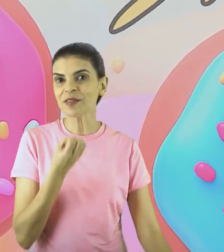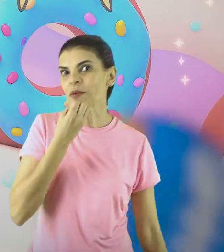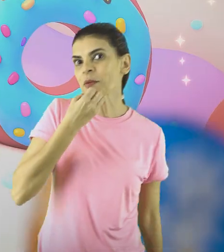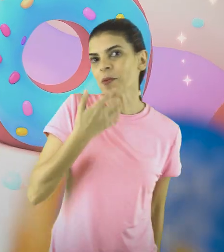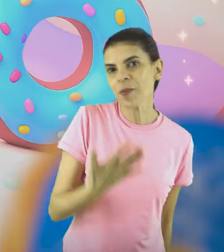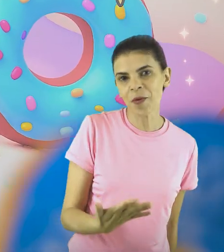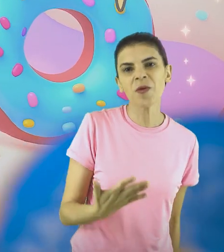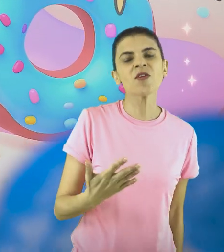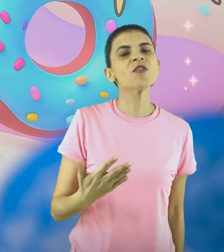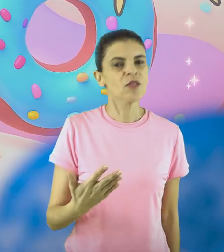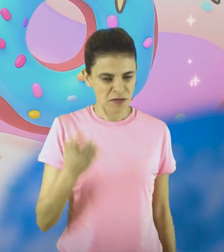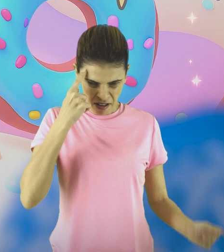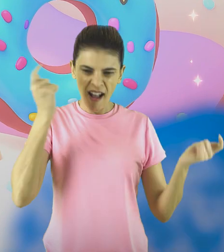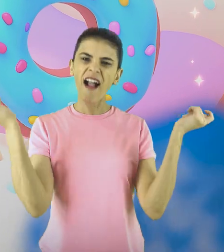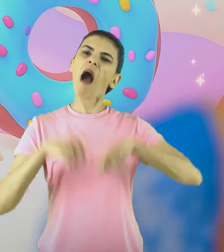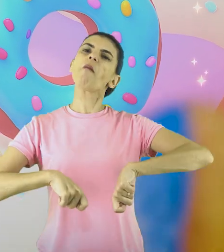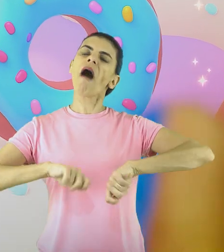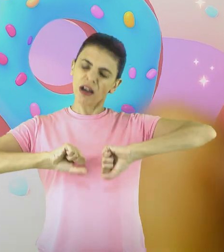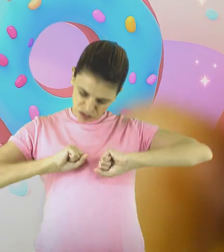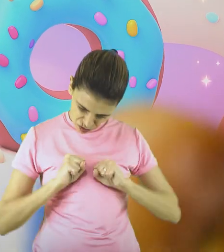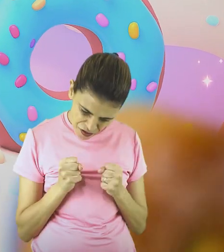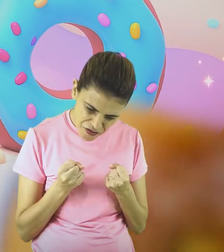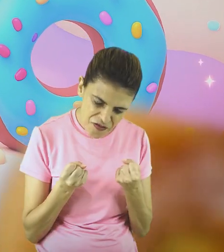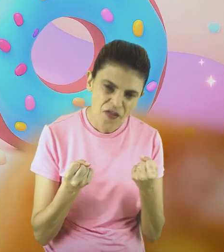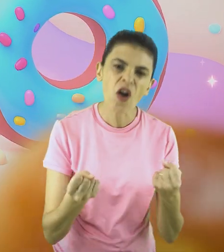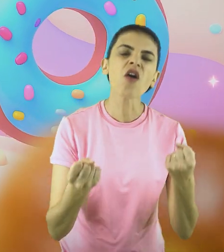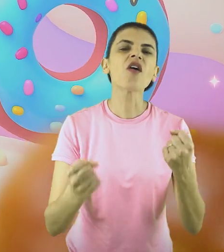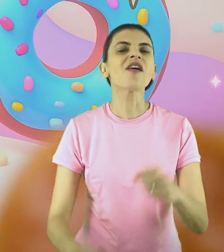acredite na força que você é